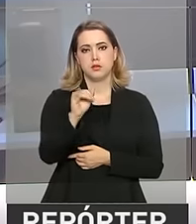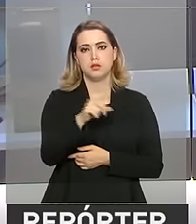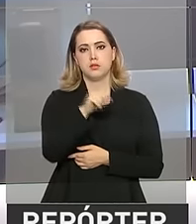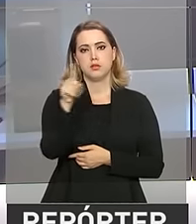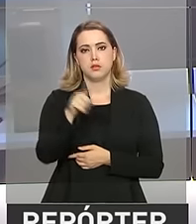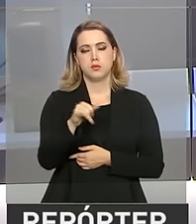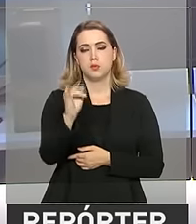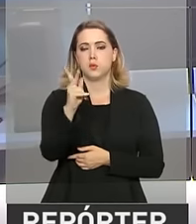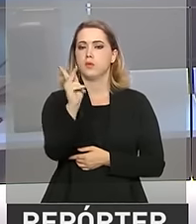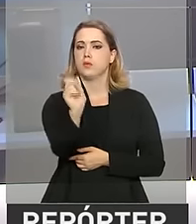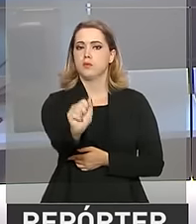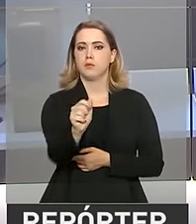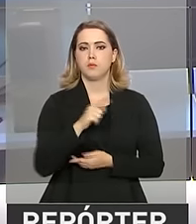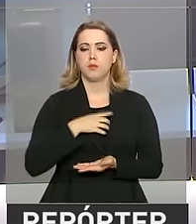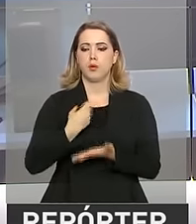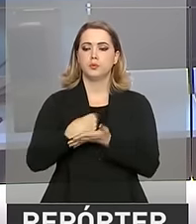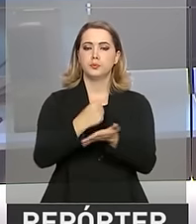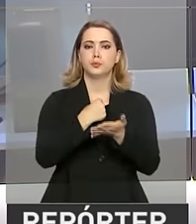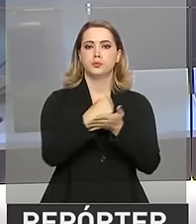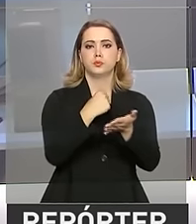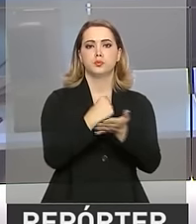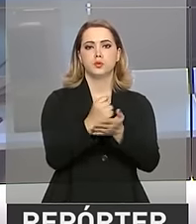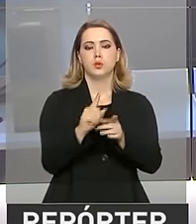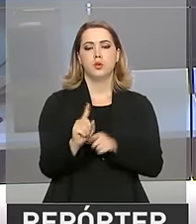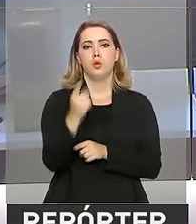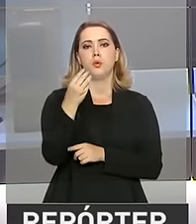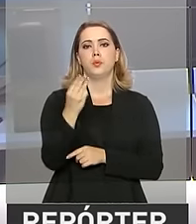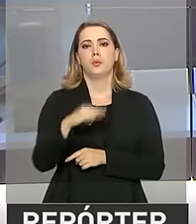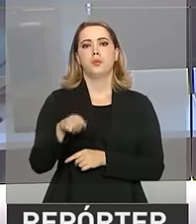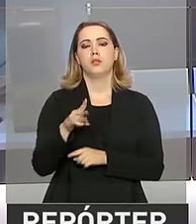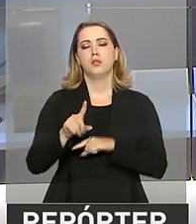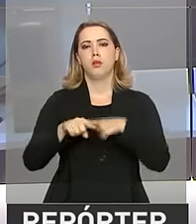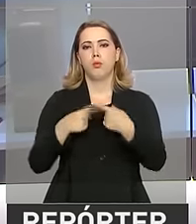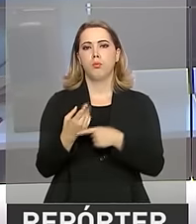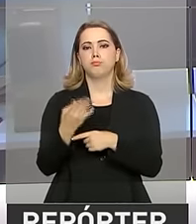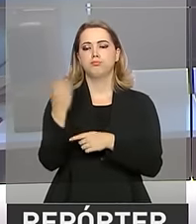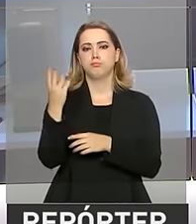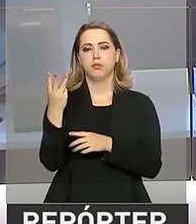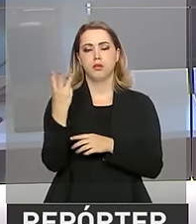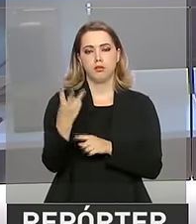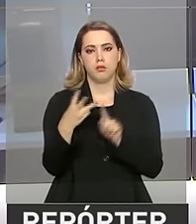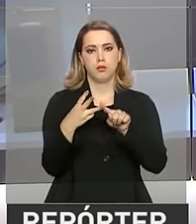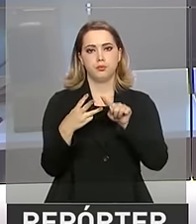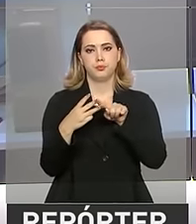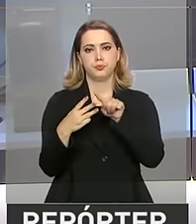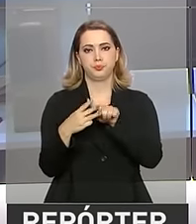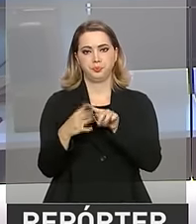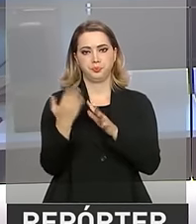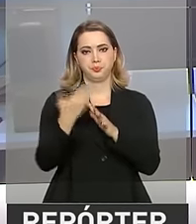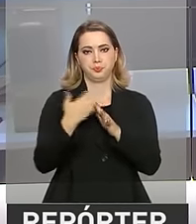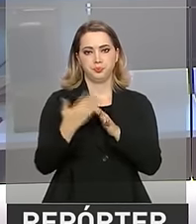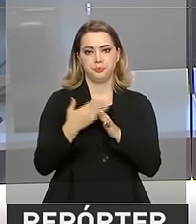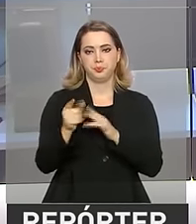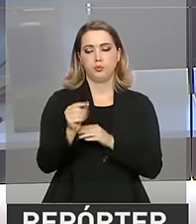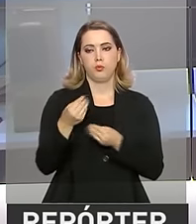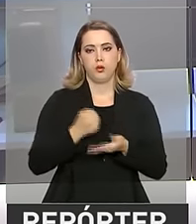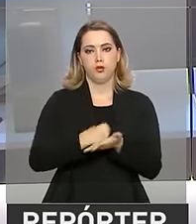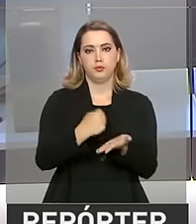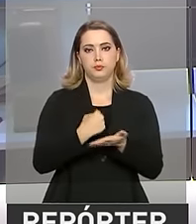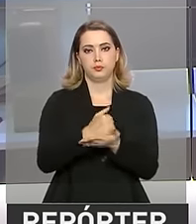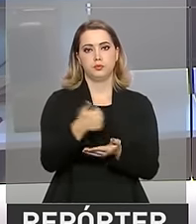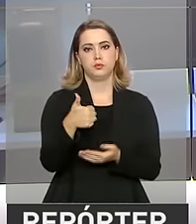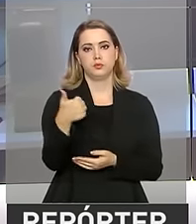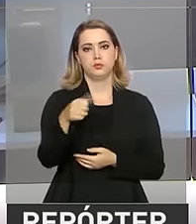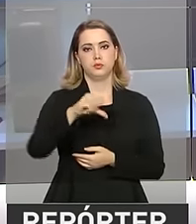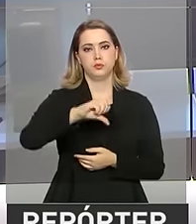Saúde vai distribuir 1 milhão de em novembro mais 1 milhão em dezembro e o restante em janeiro do ano que vem R 119 milhões de reais